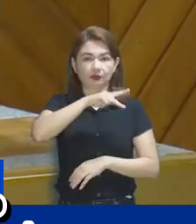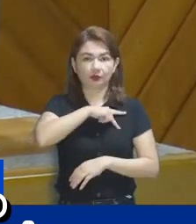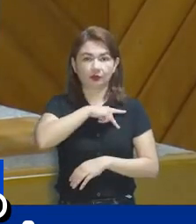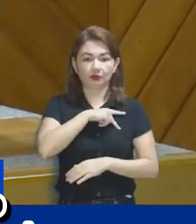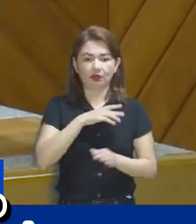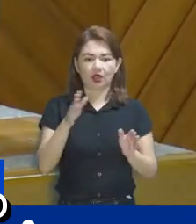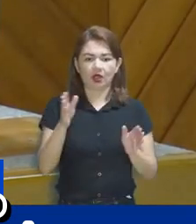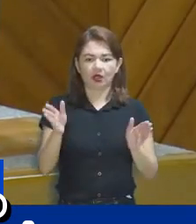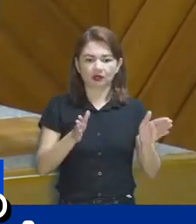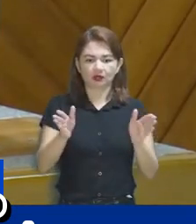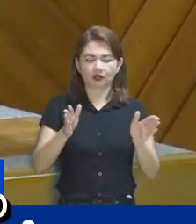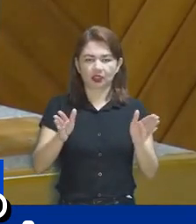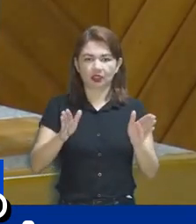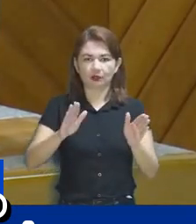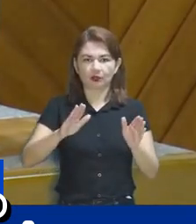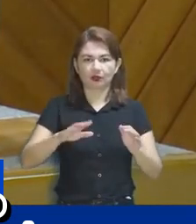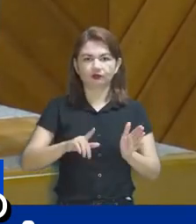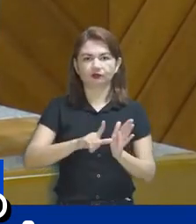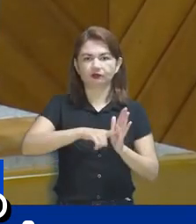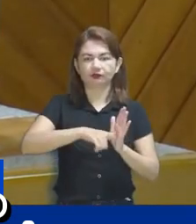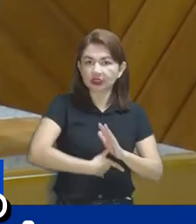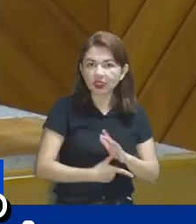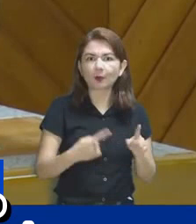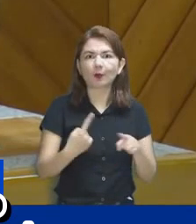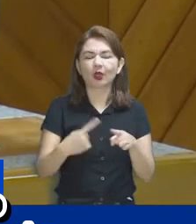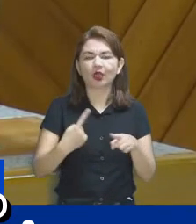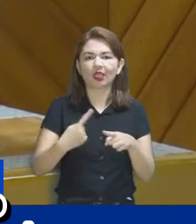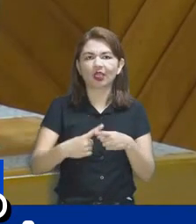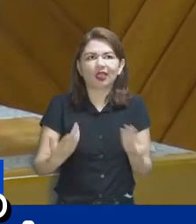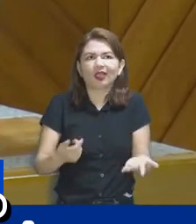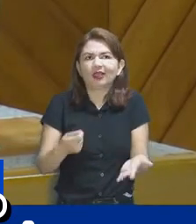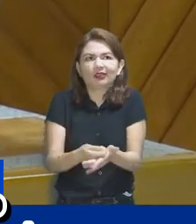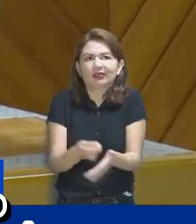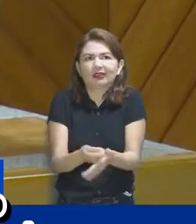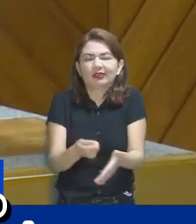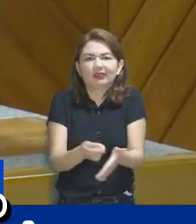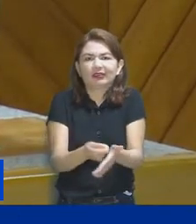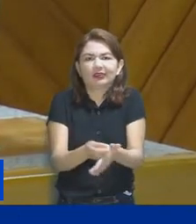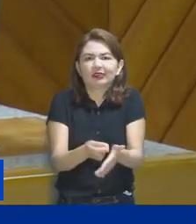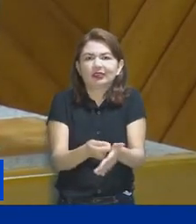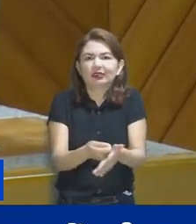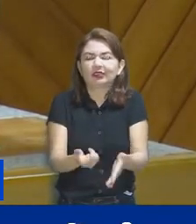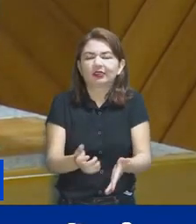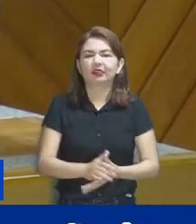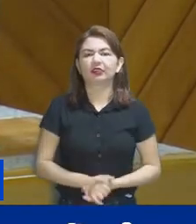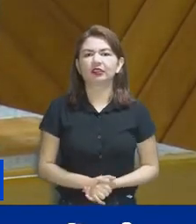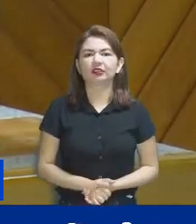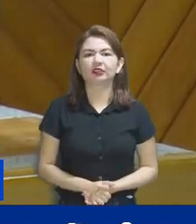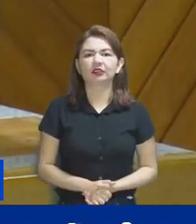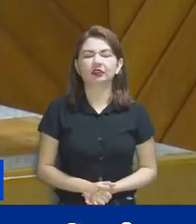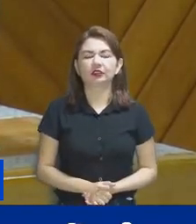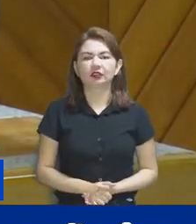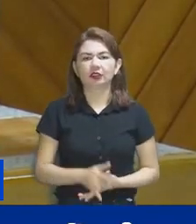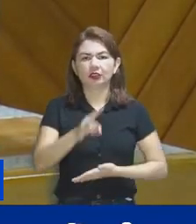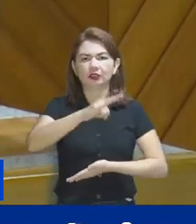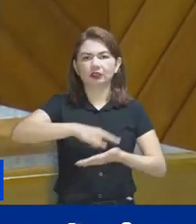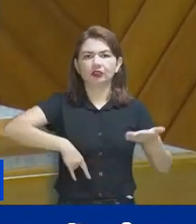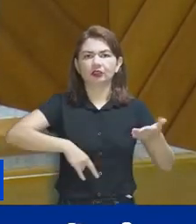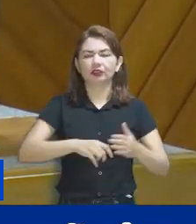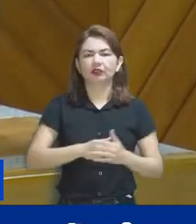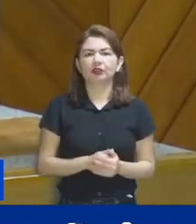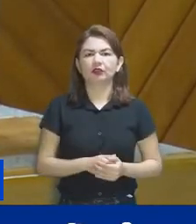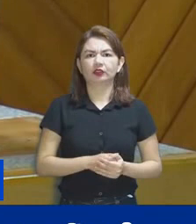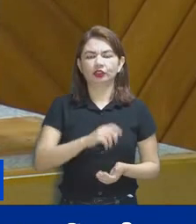intempestivas, porque eles insistem na tese de que é a intimação pelo Diário de